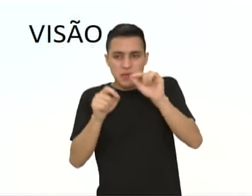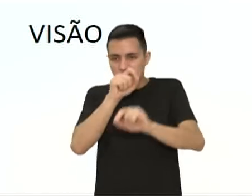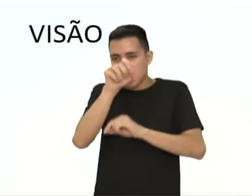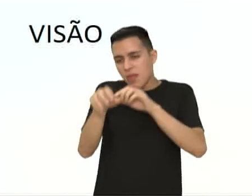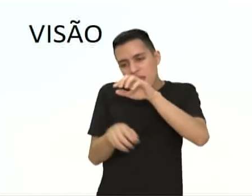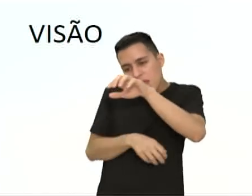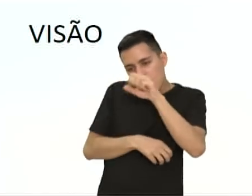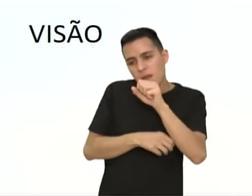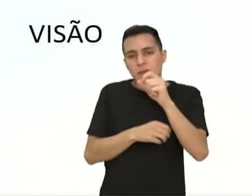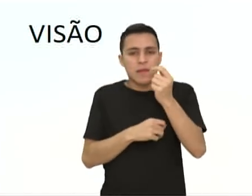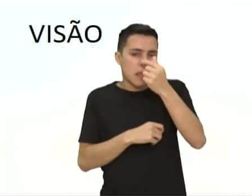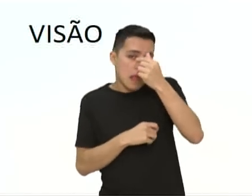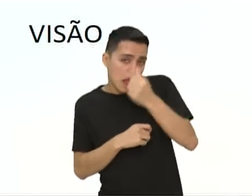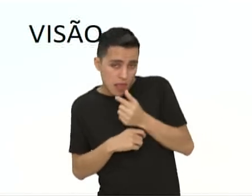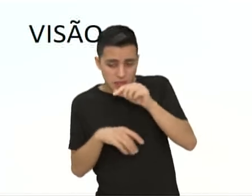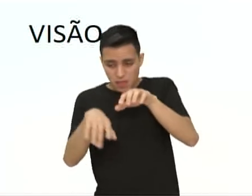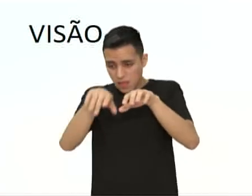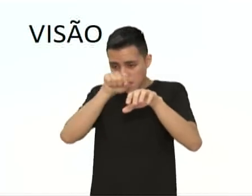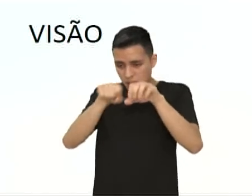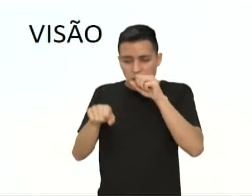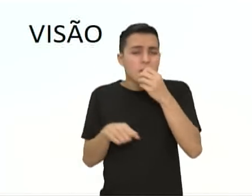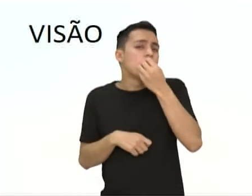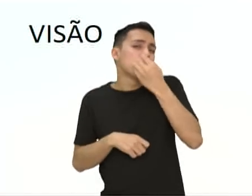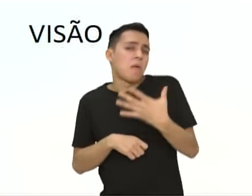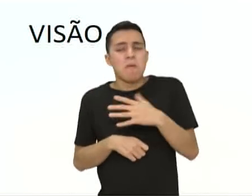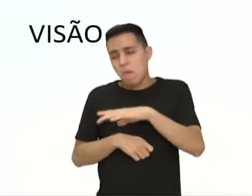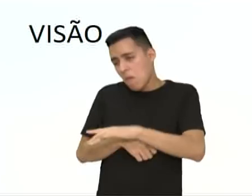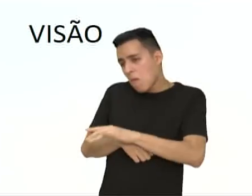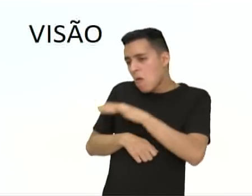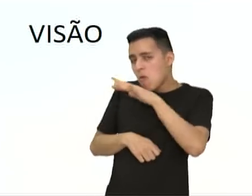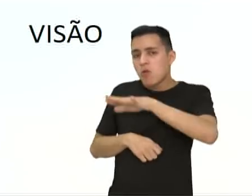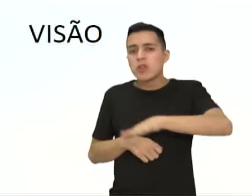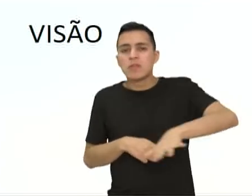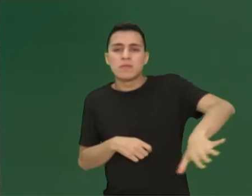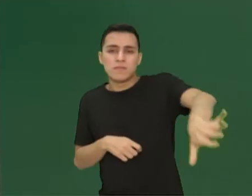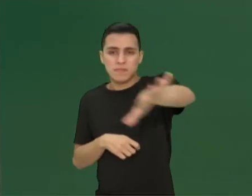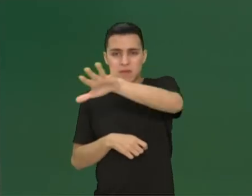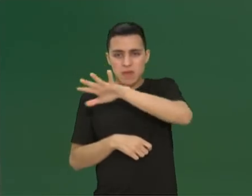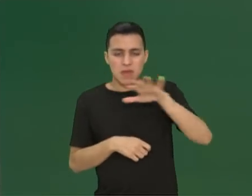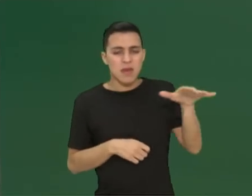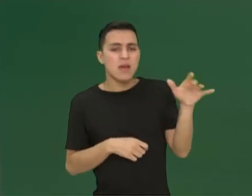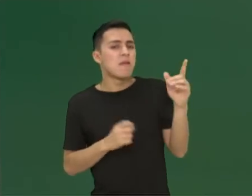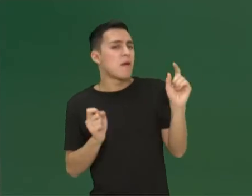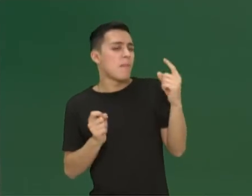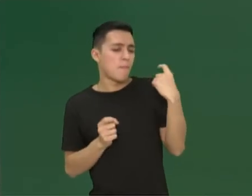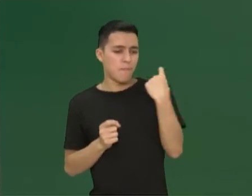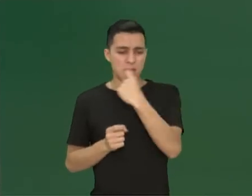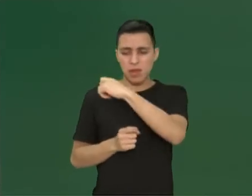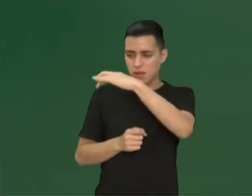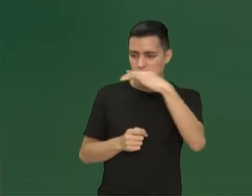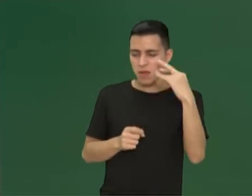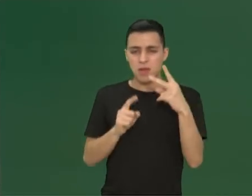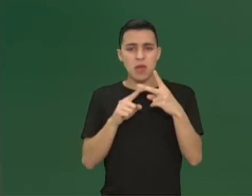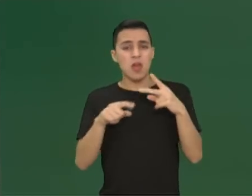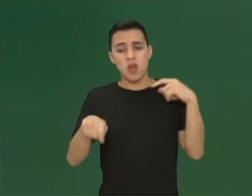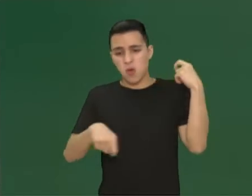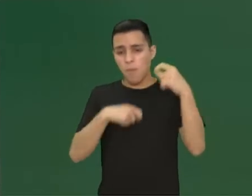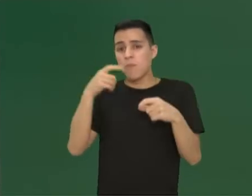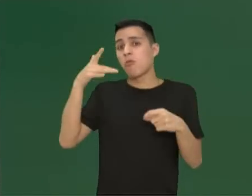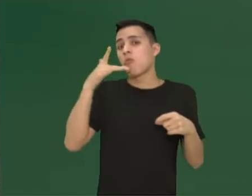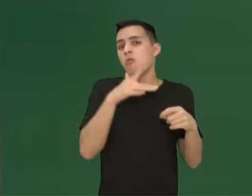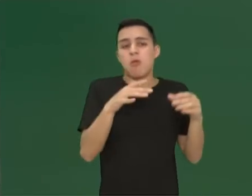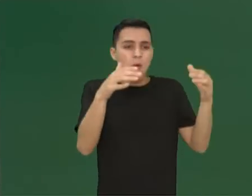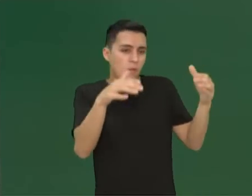eu sinto cheiros agradáveis e desagradáveis do ambiente. Perfume, comida gostosa, um